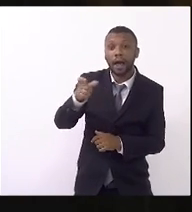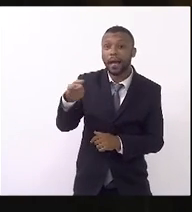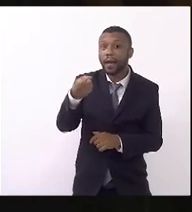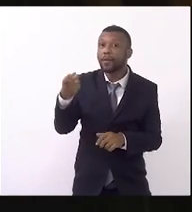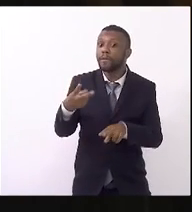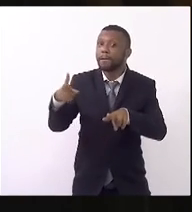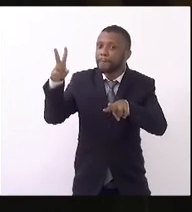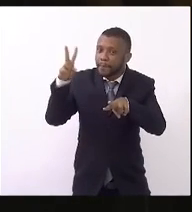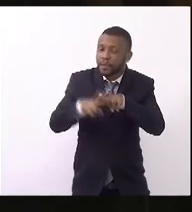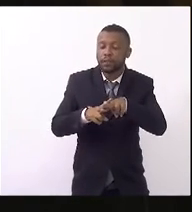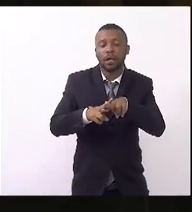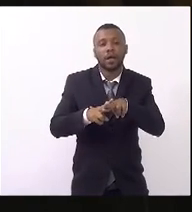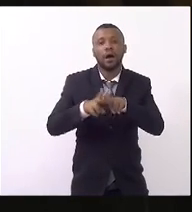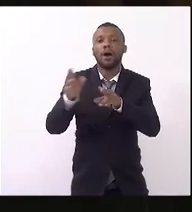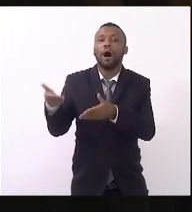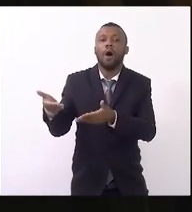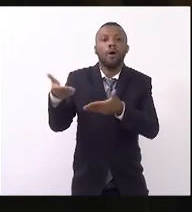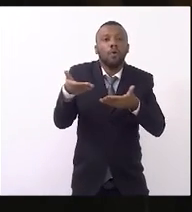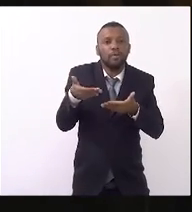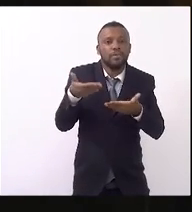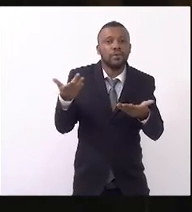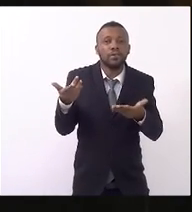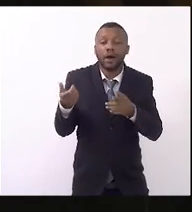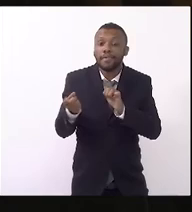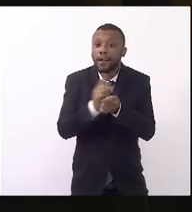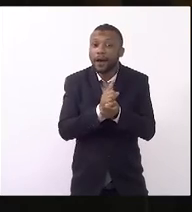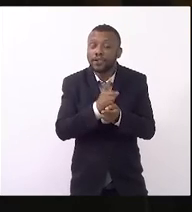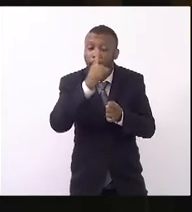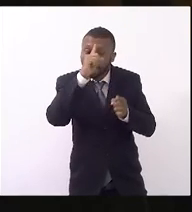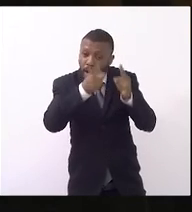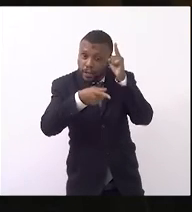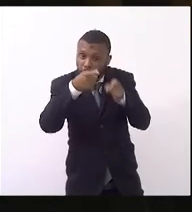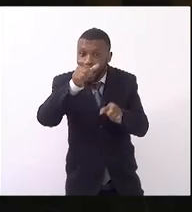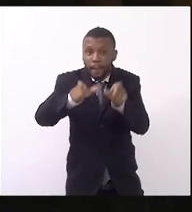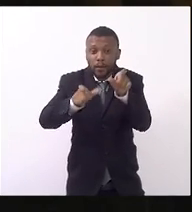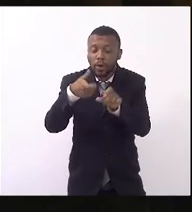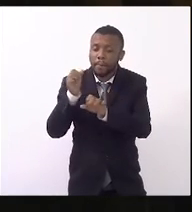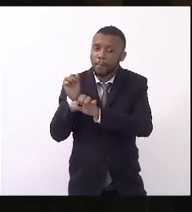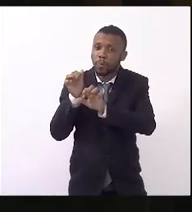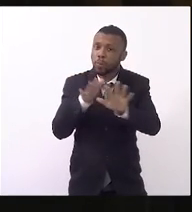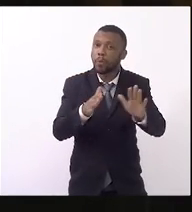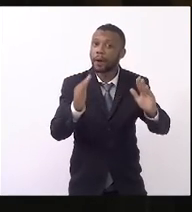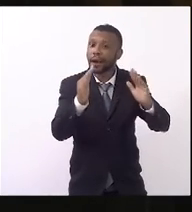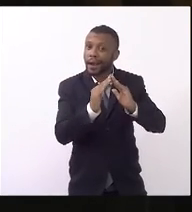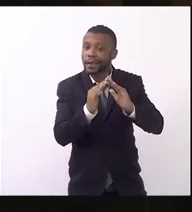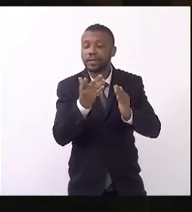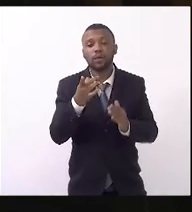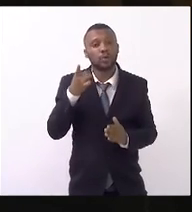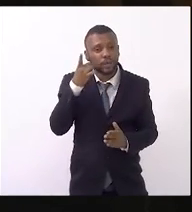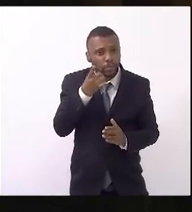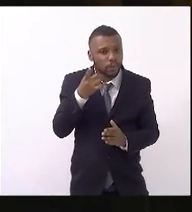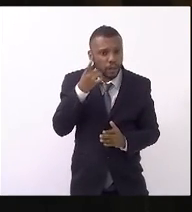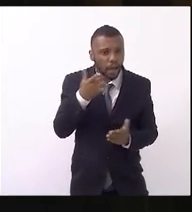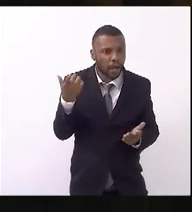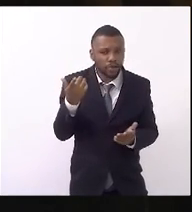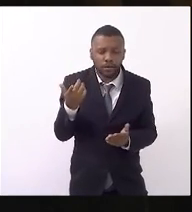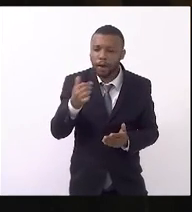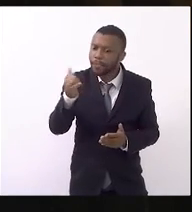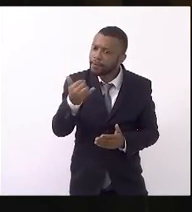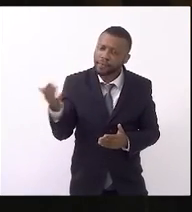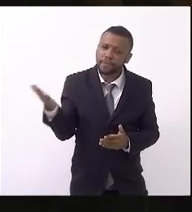ex-presidiário, eu lhe faço um convite, Lula. Ao invés de mandar as pessoas irem para a casa dos deputados, faz o seguinte, vem para a